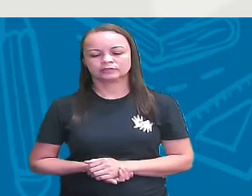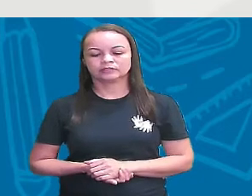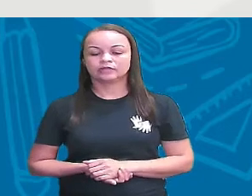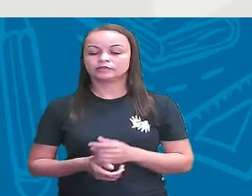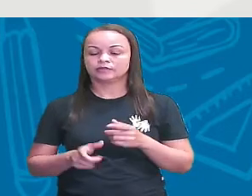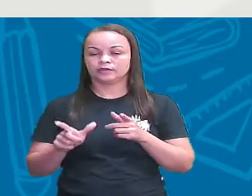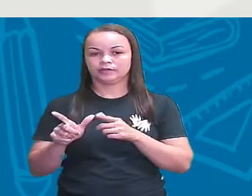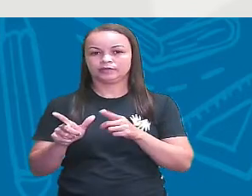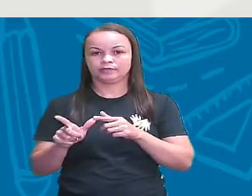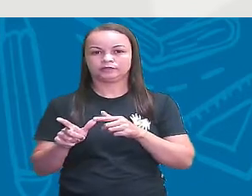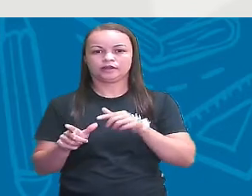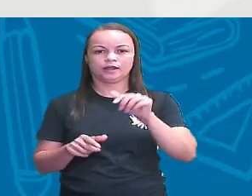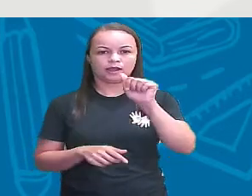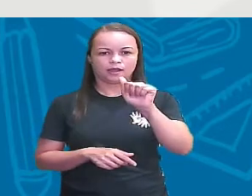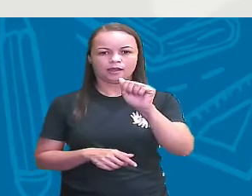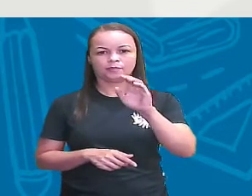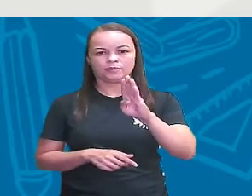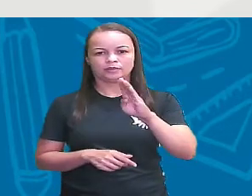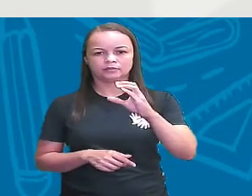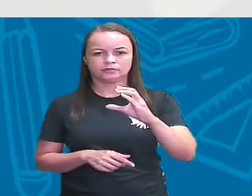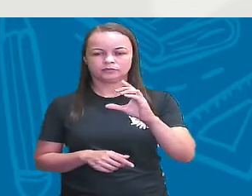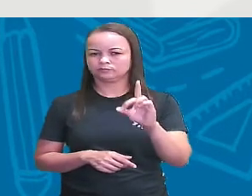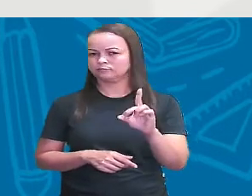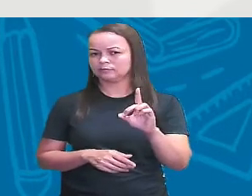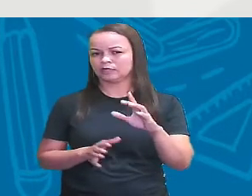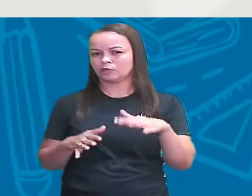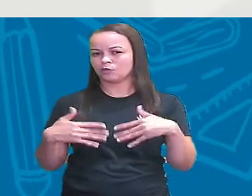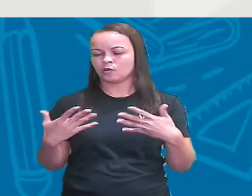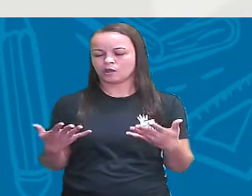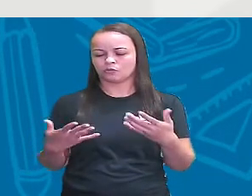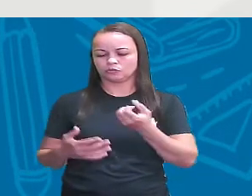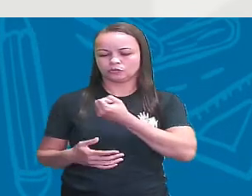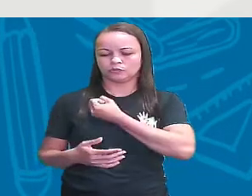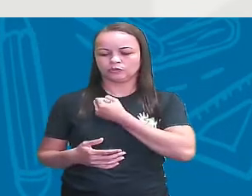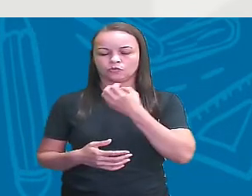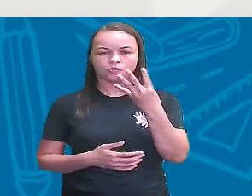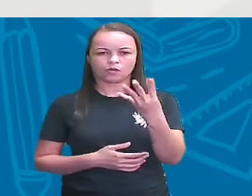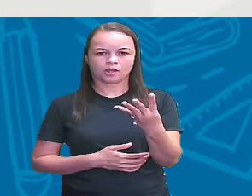Seria aí letra A, B, C ou D. O número ficaria aí,